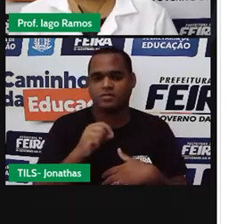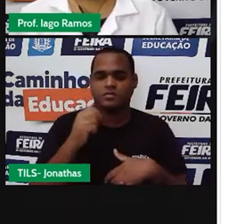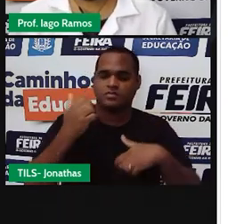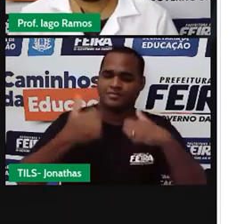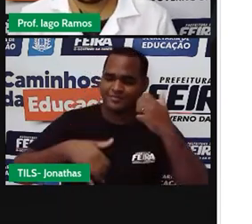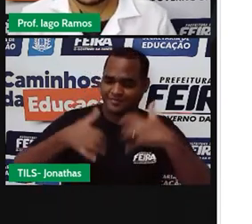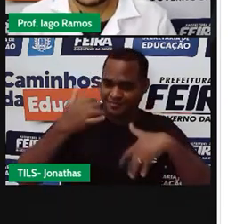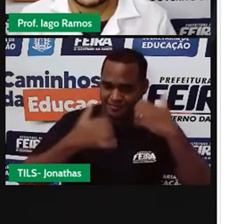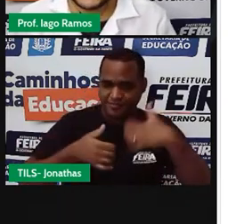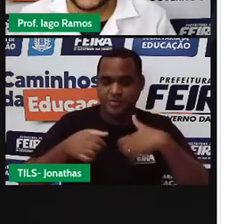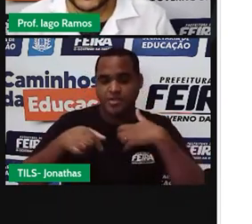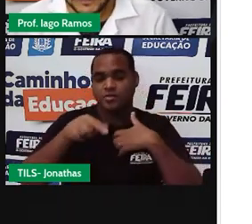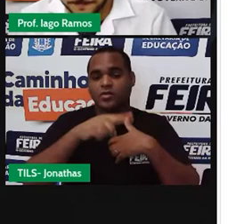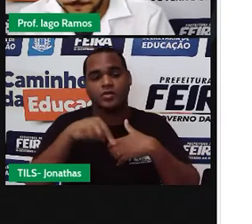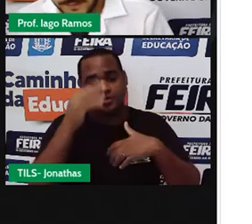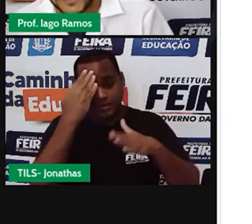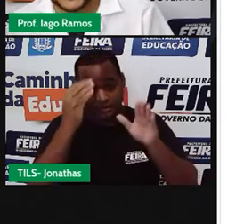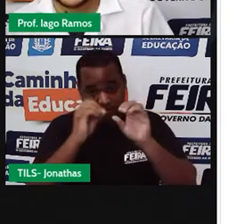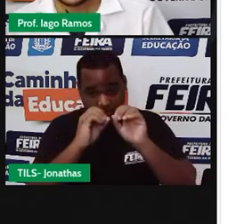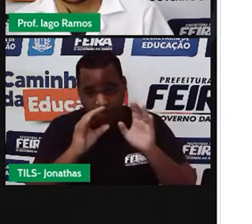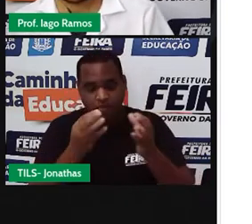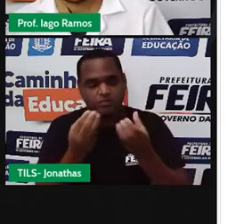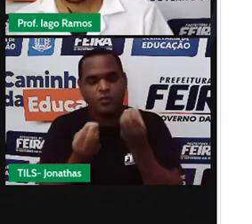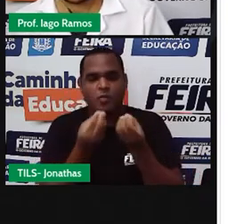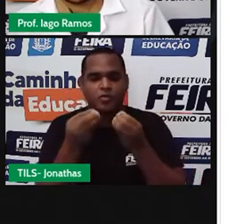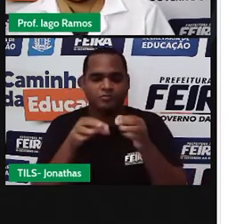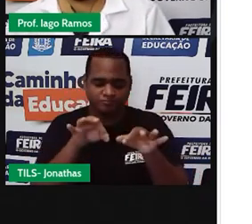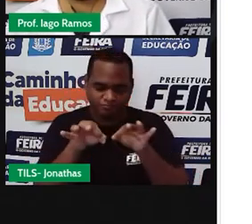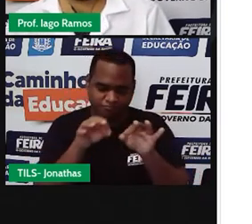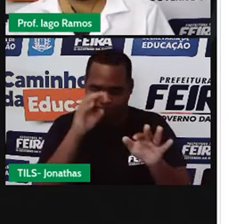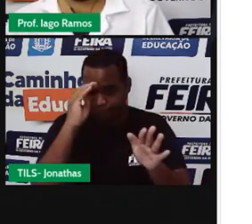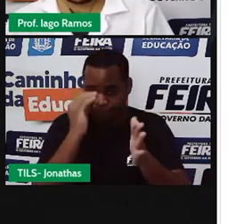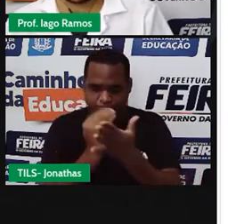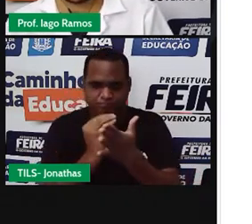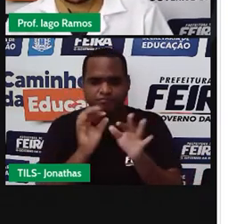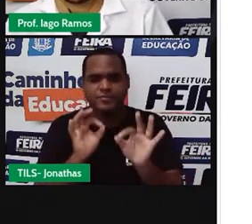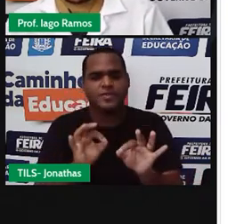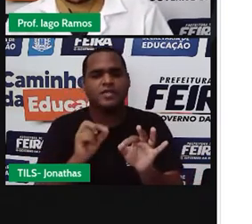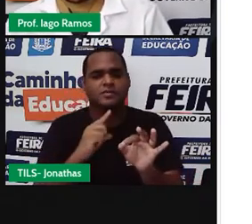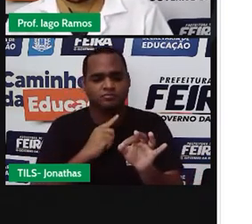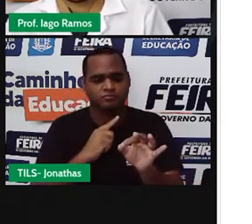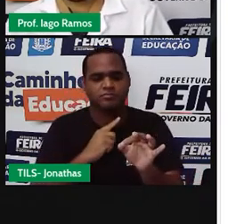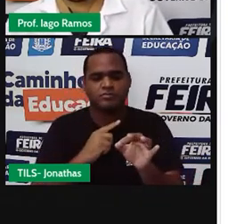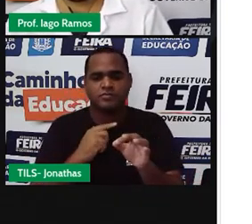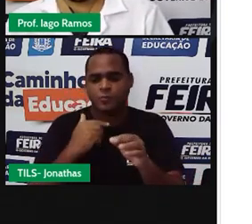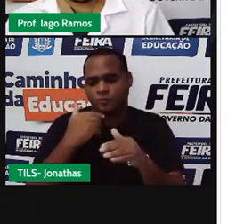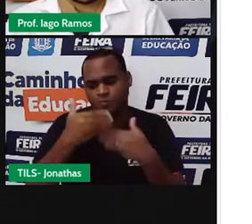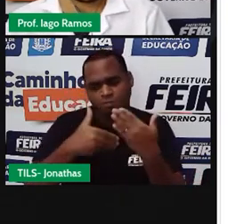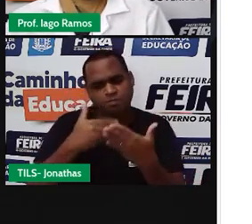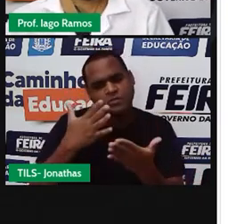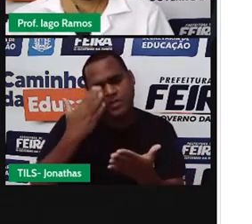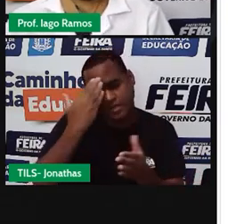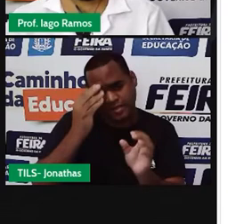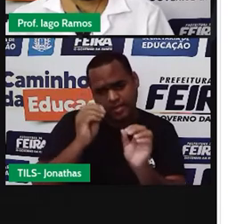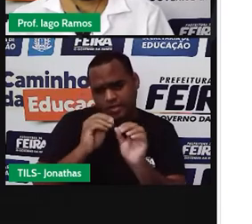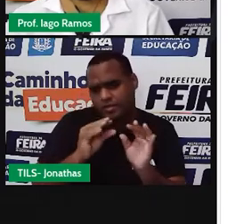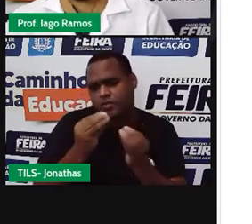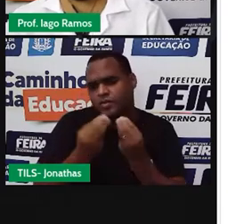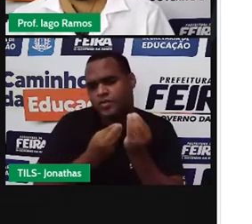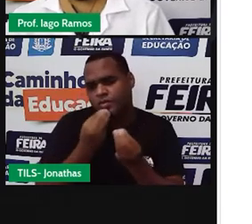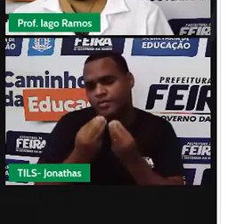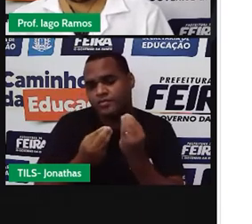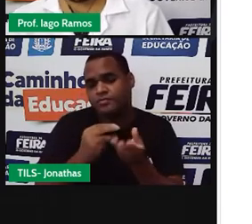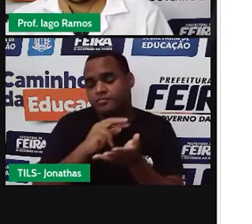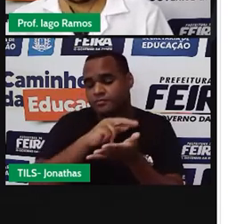gente precisa entender como funciona e a gente só entende como funciona essas